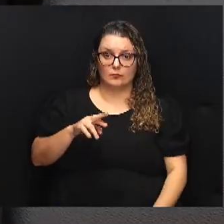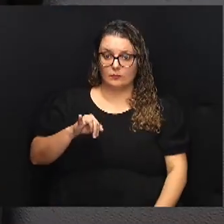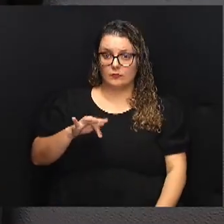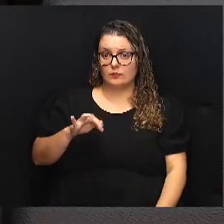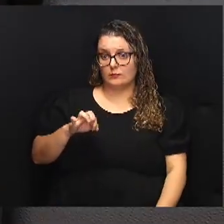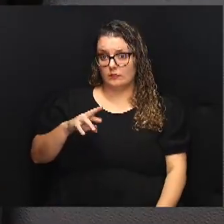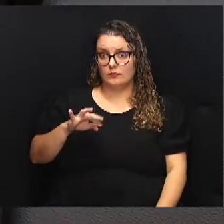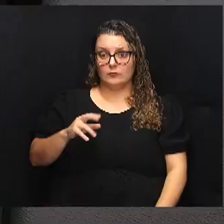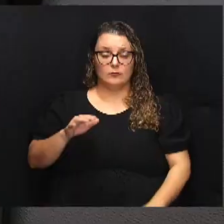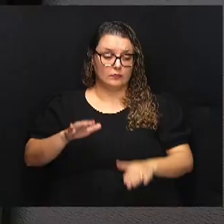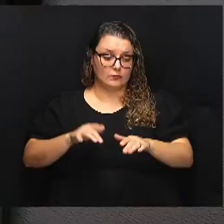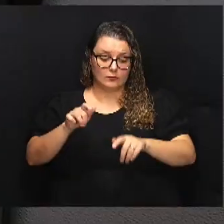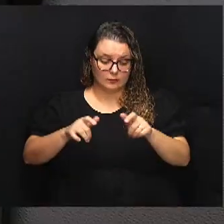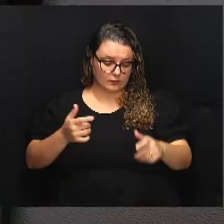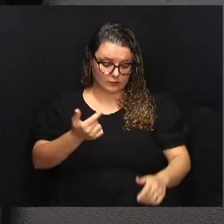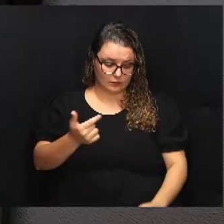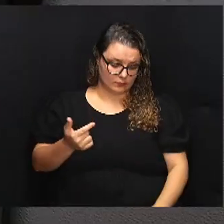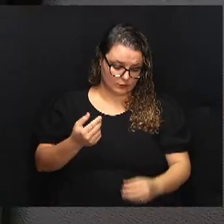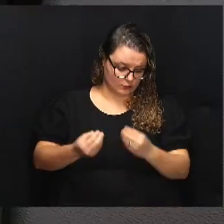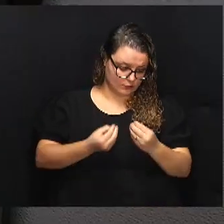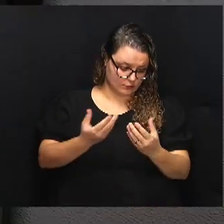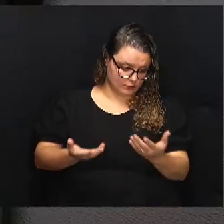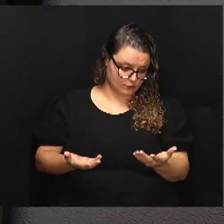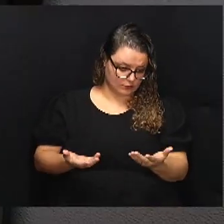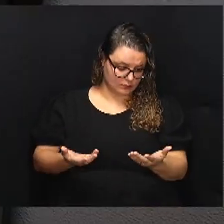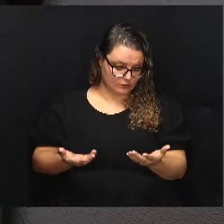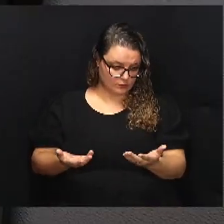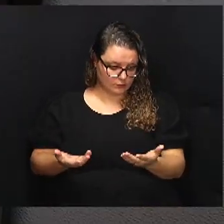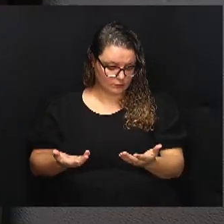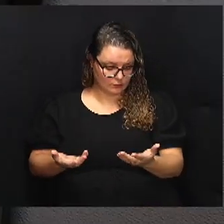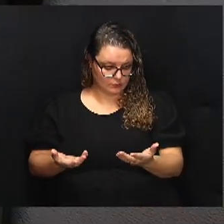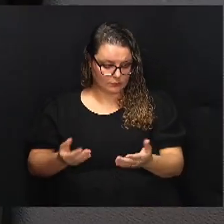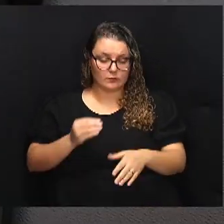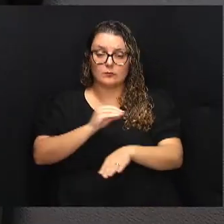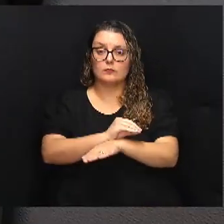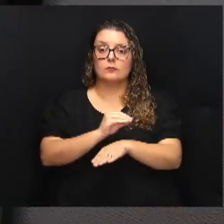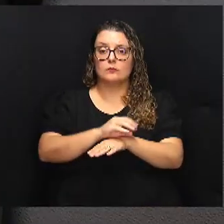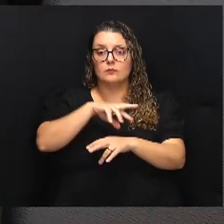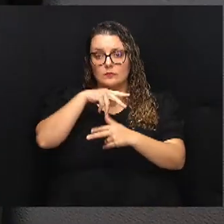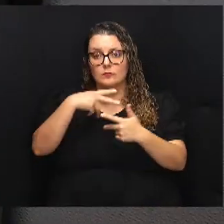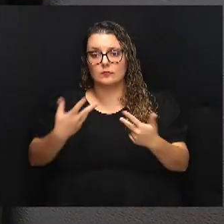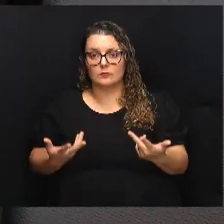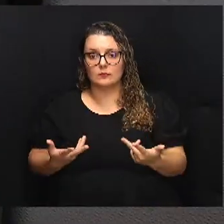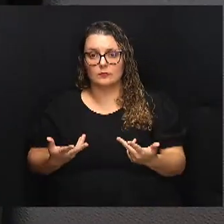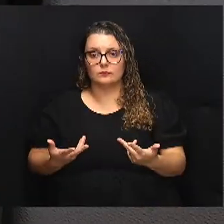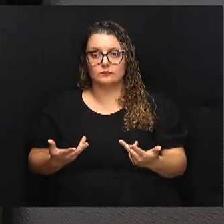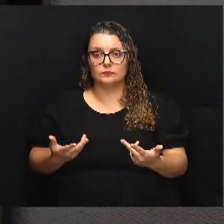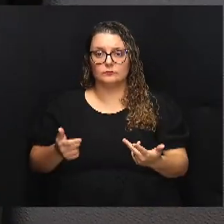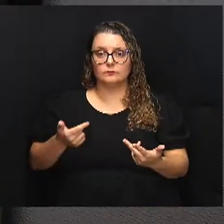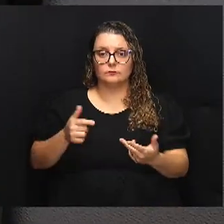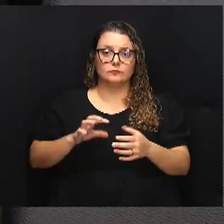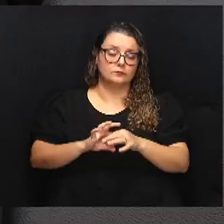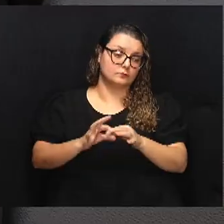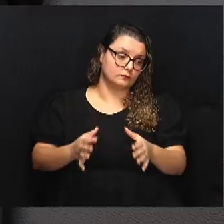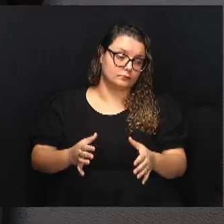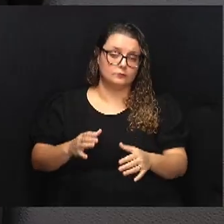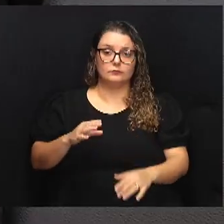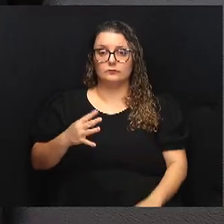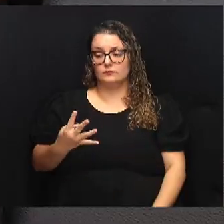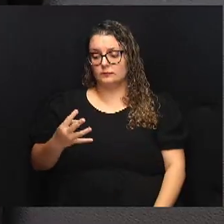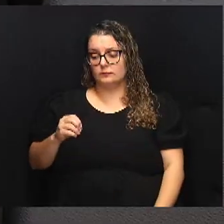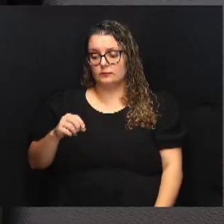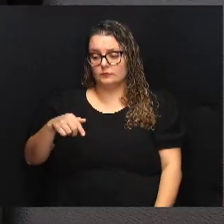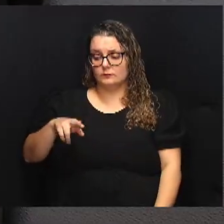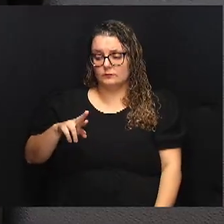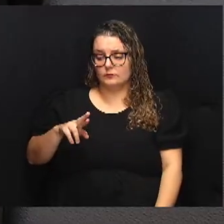as pessoas às vezes não têm como cuidar de seus animais, né? Não colocar ele lá na quarentena.